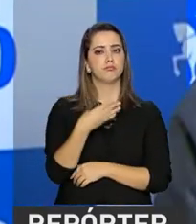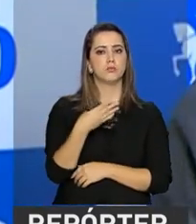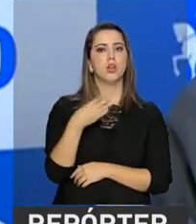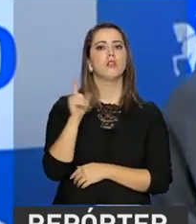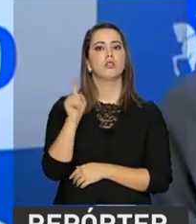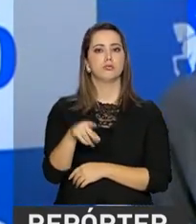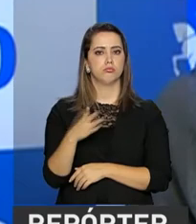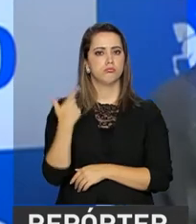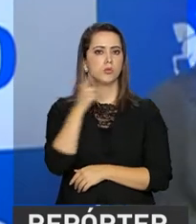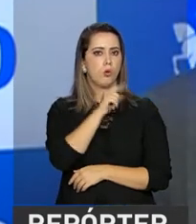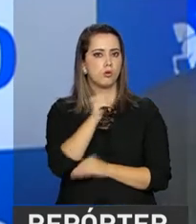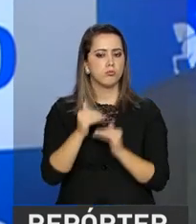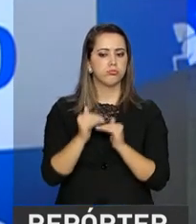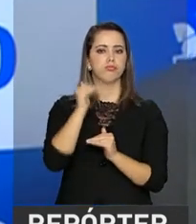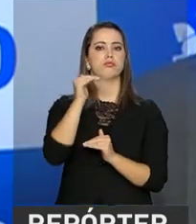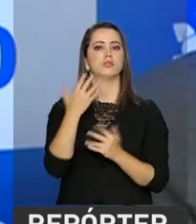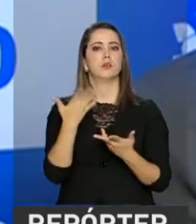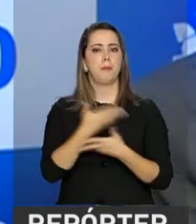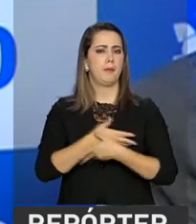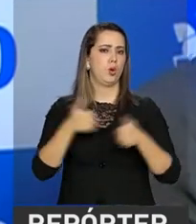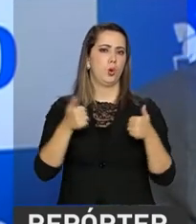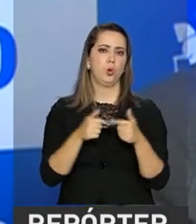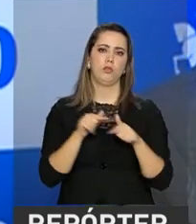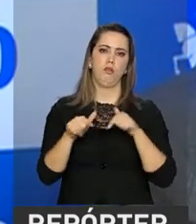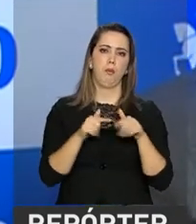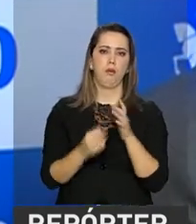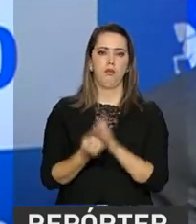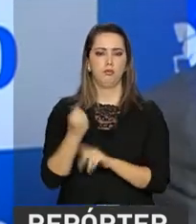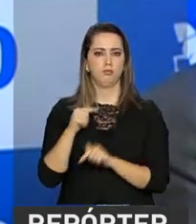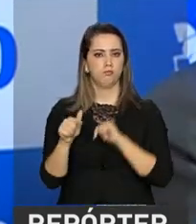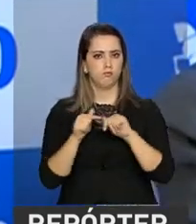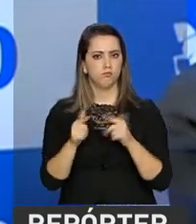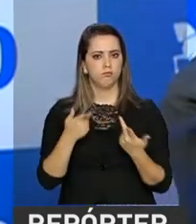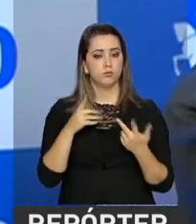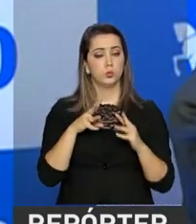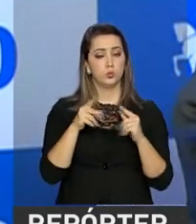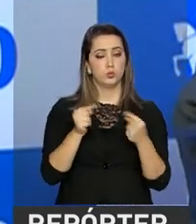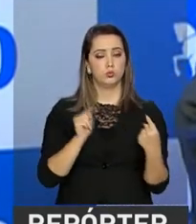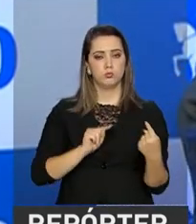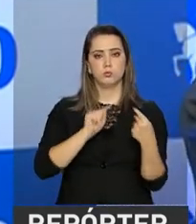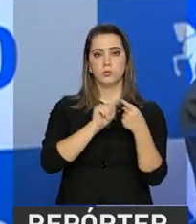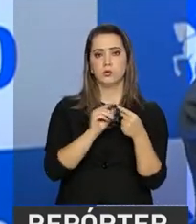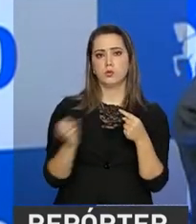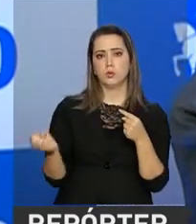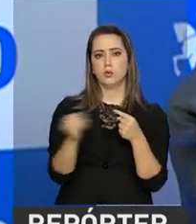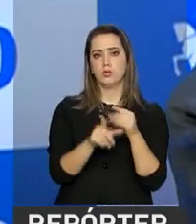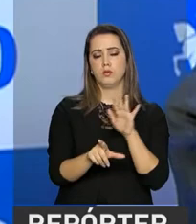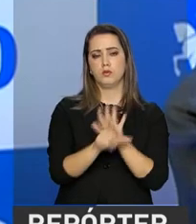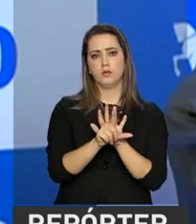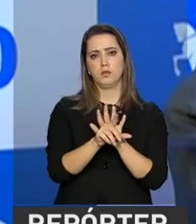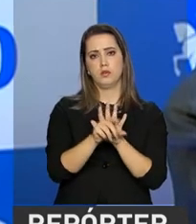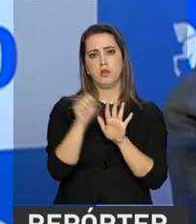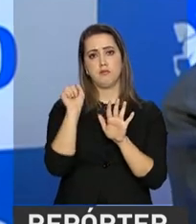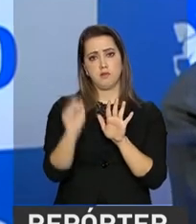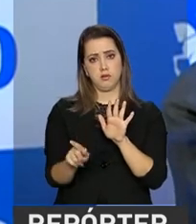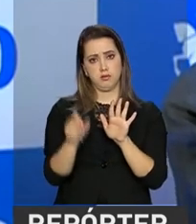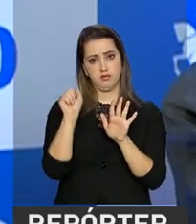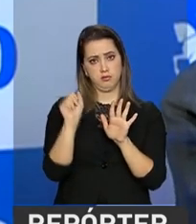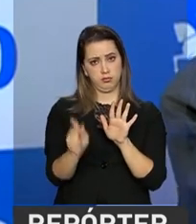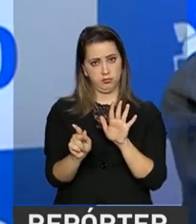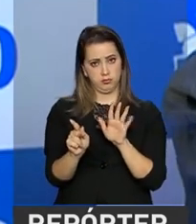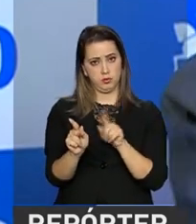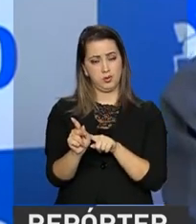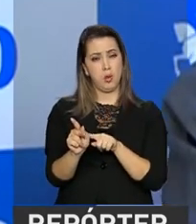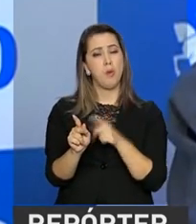ganho o monumental tudo isso tem a ver com esta reforma da previdência porque esta reforma torna